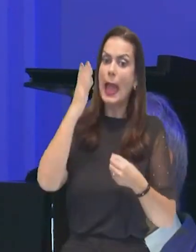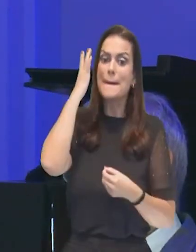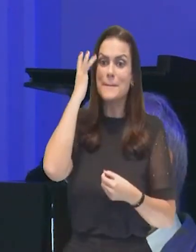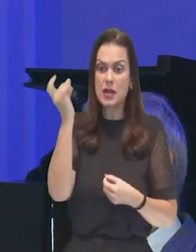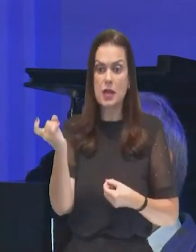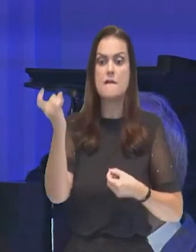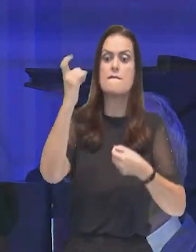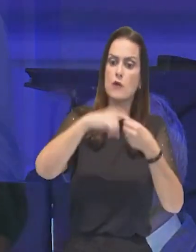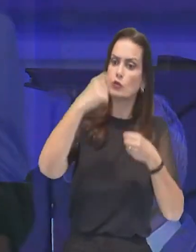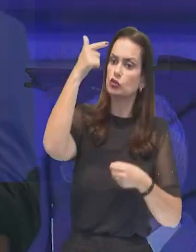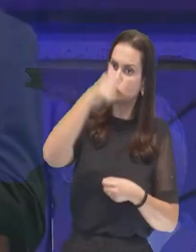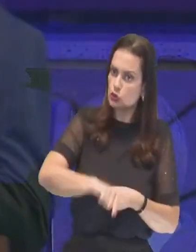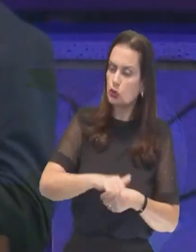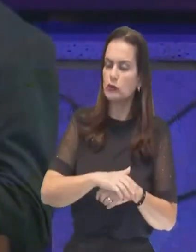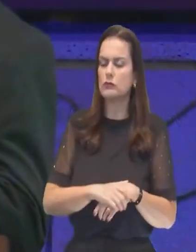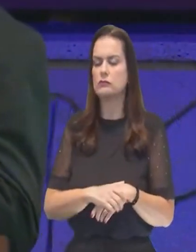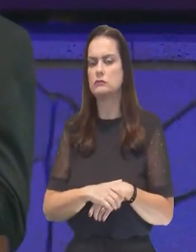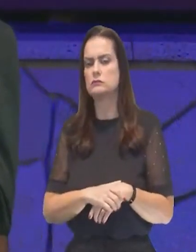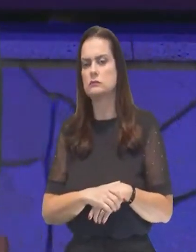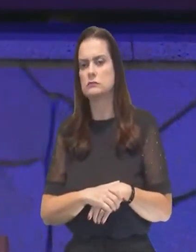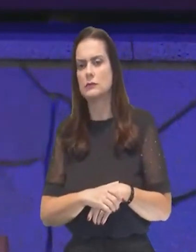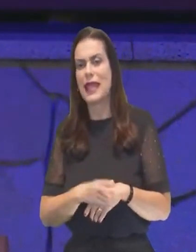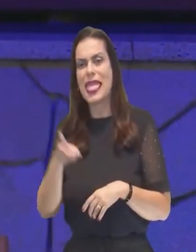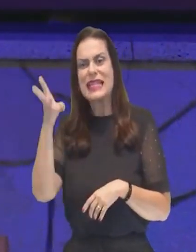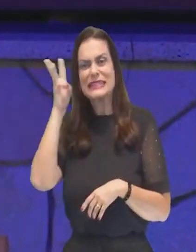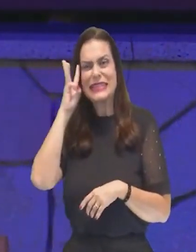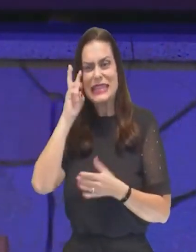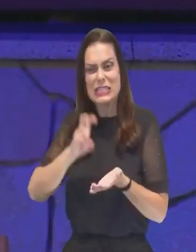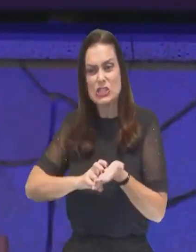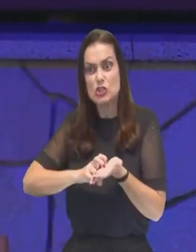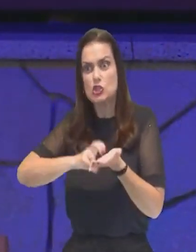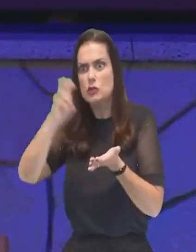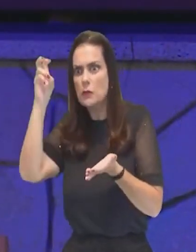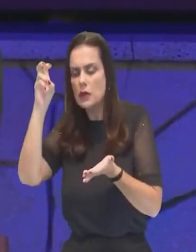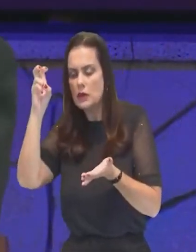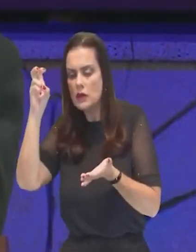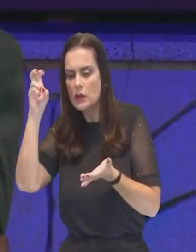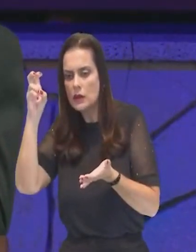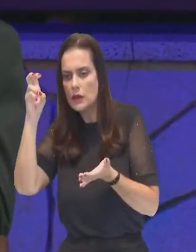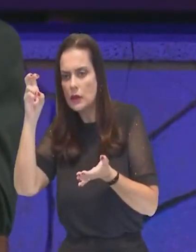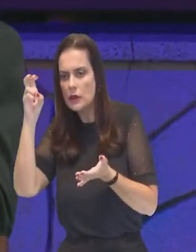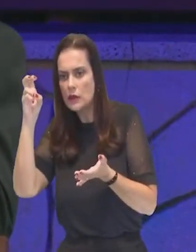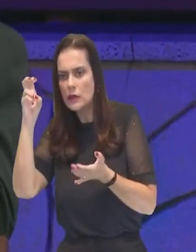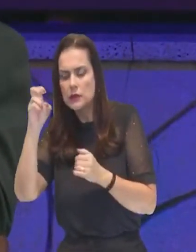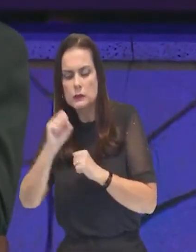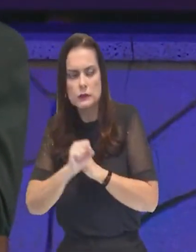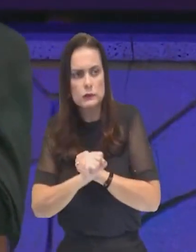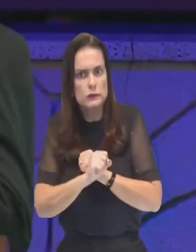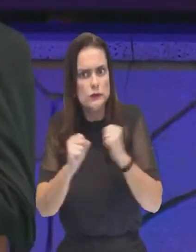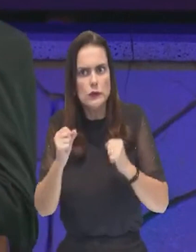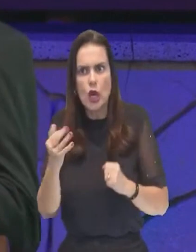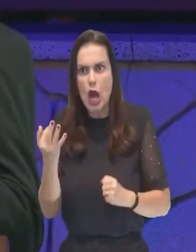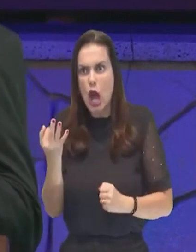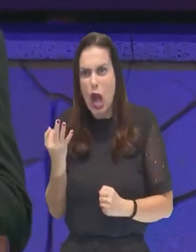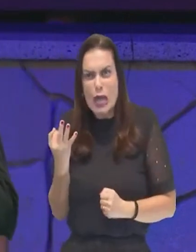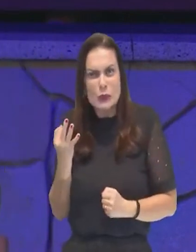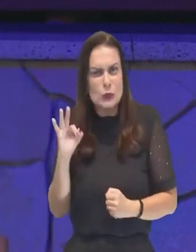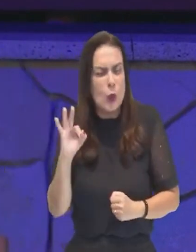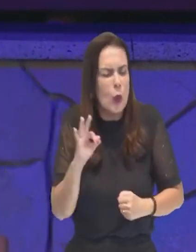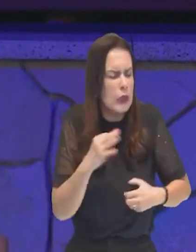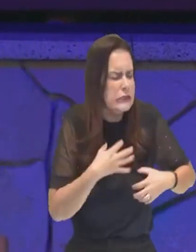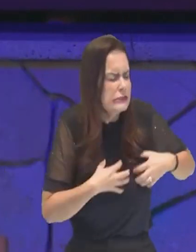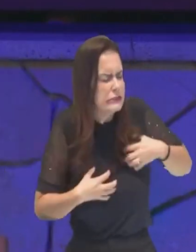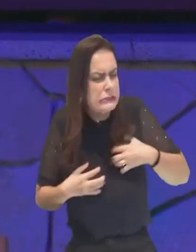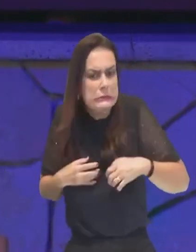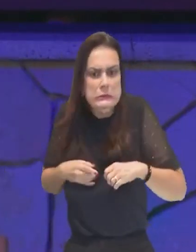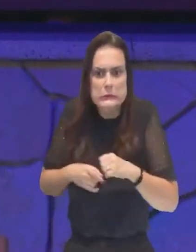aqui. Só que quando foi na terça-feira de manhã, meus irmãos, eu estava com uma dor desesperada e